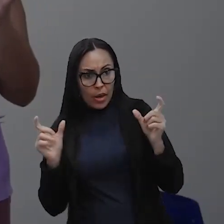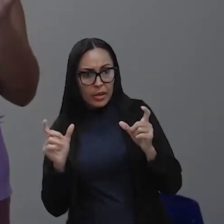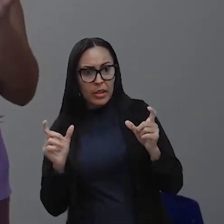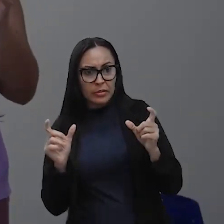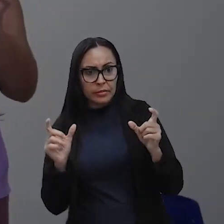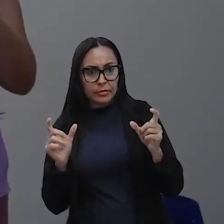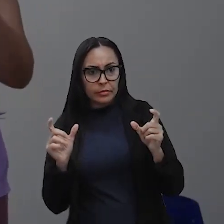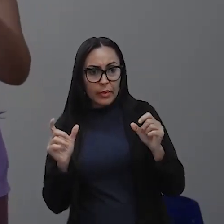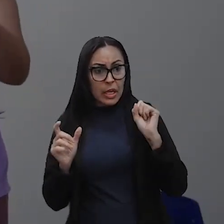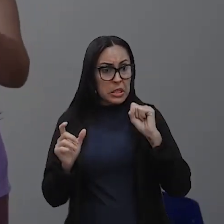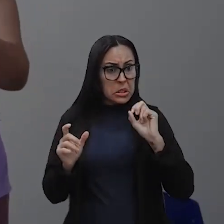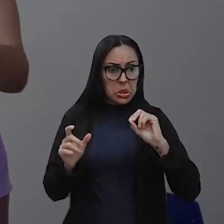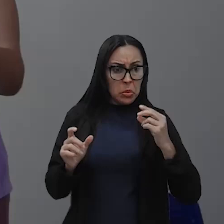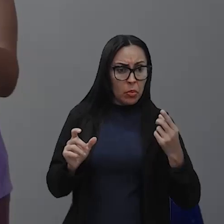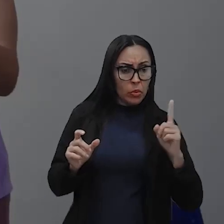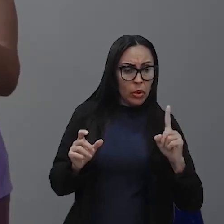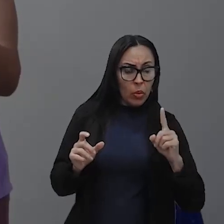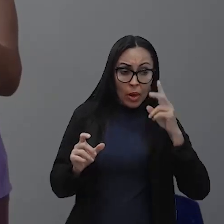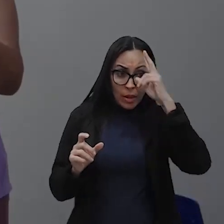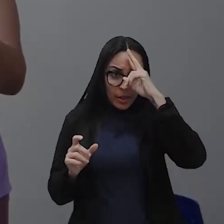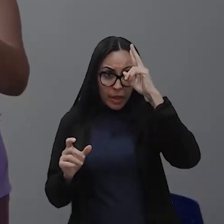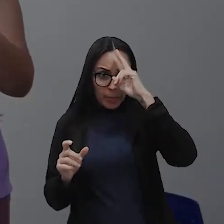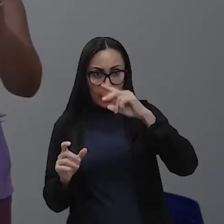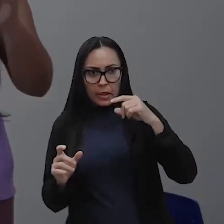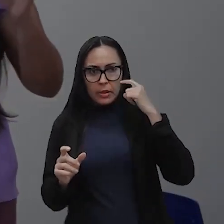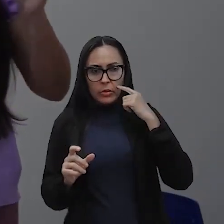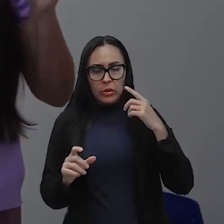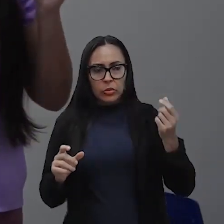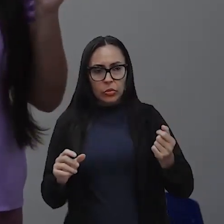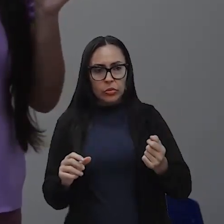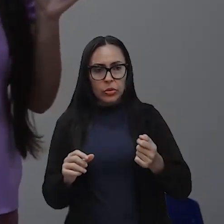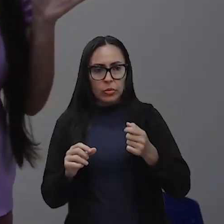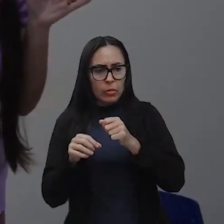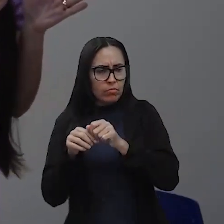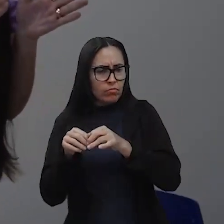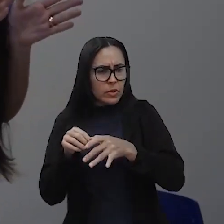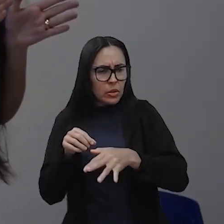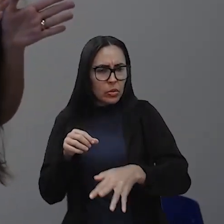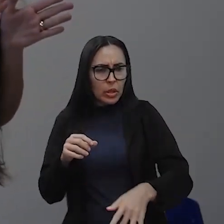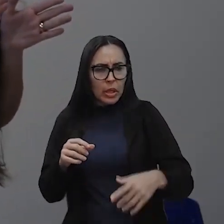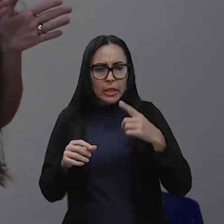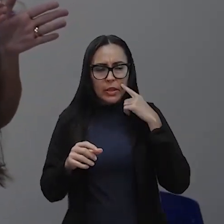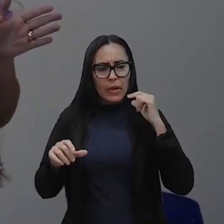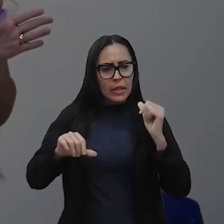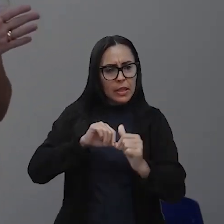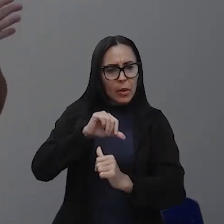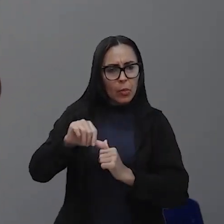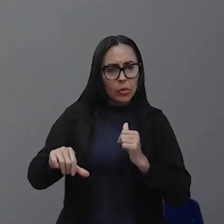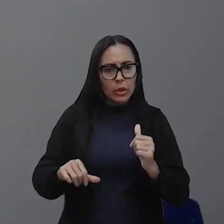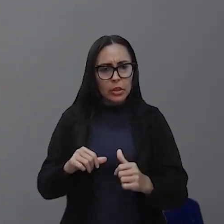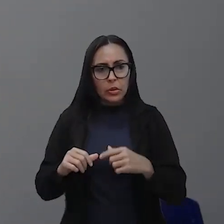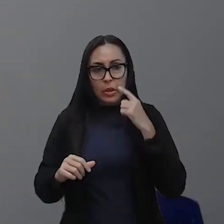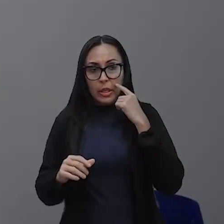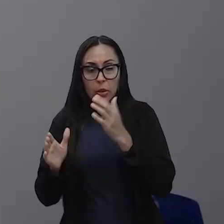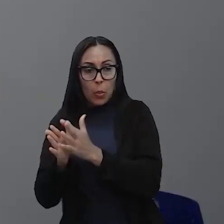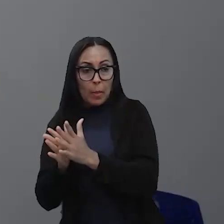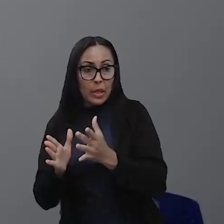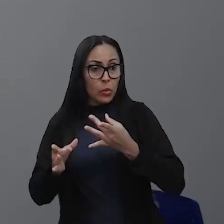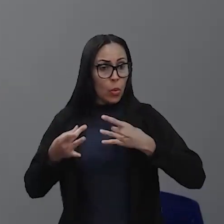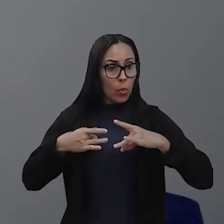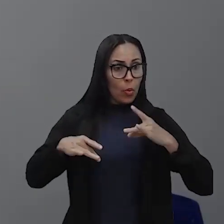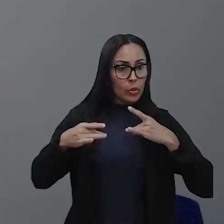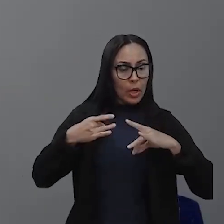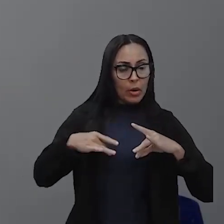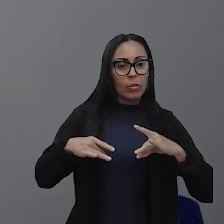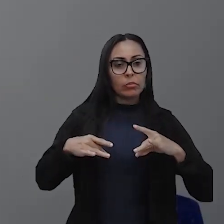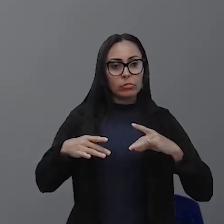do que eu falei? Ó, se surgir uma secreçãozinha e ela tiver na mudança de um período hormonal para outro, vai